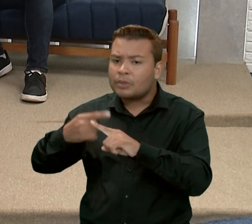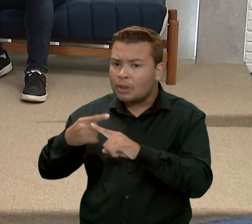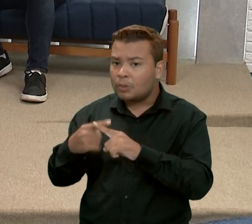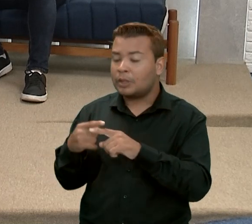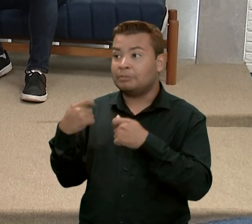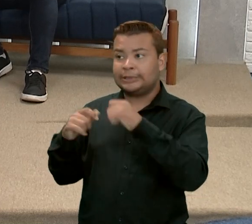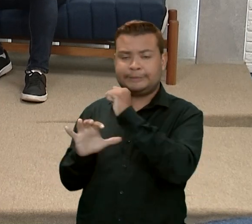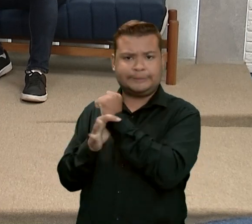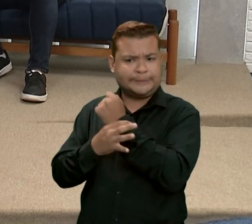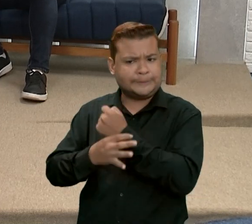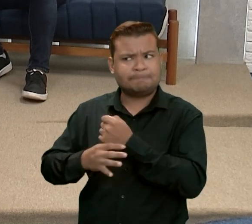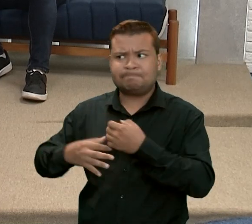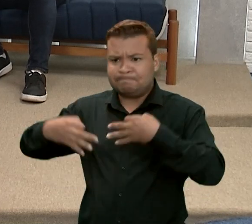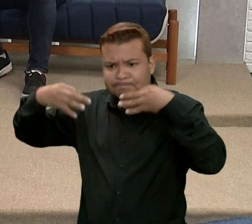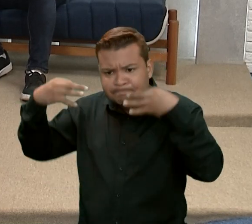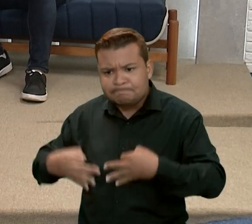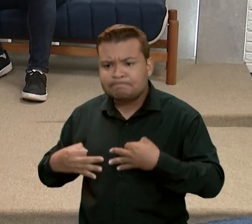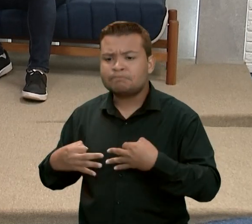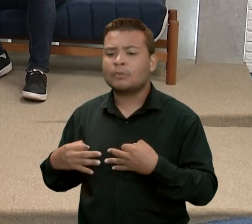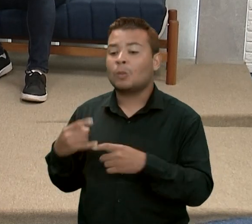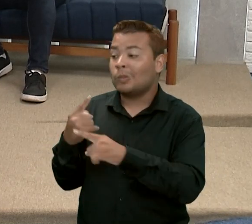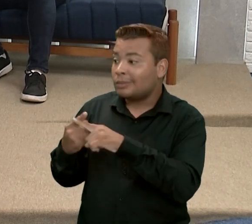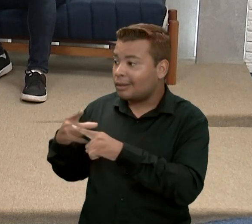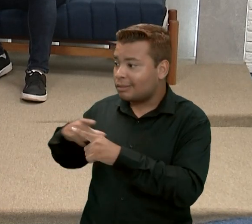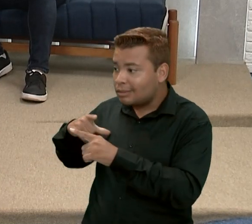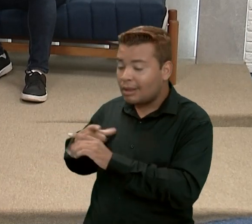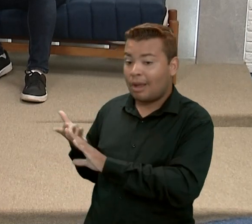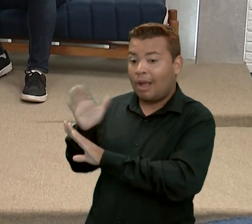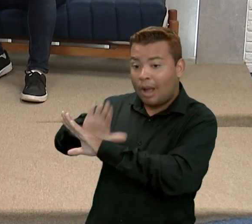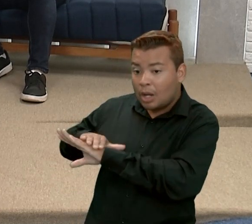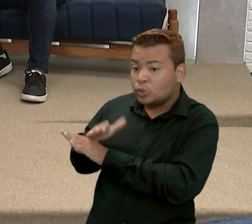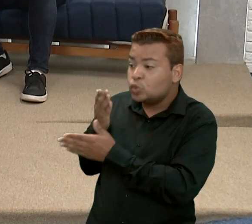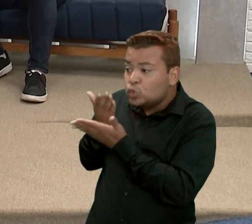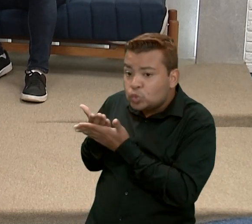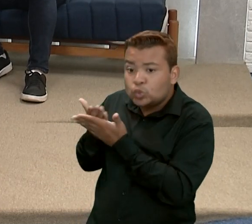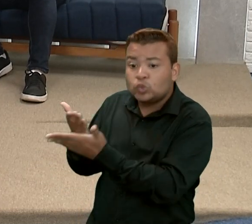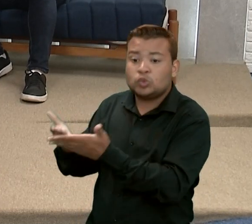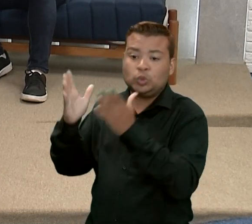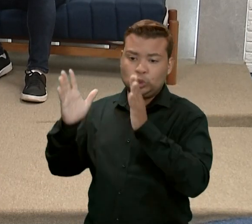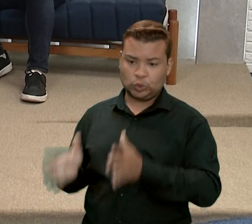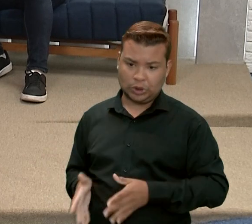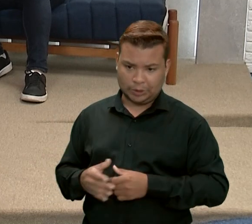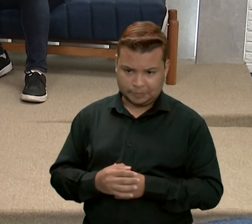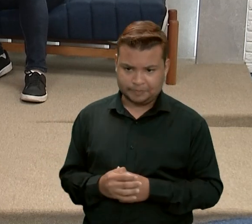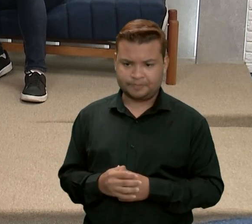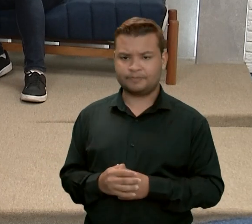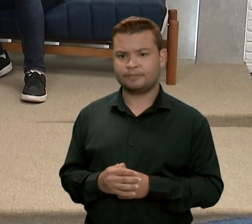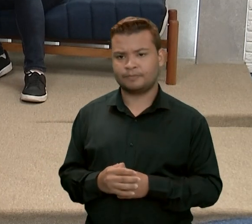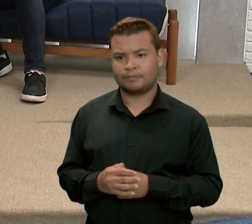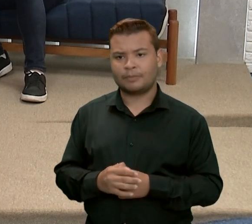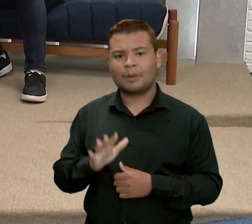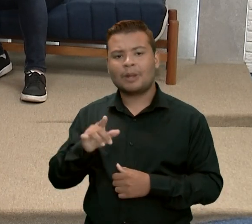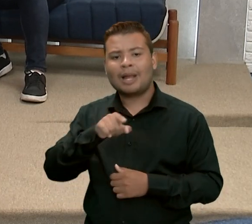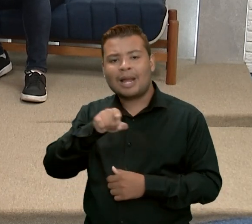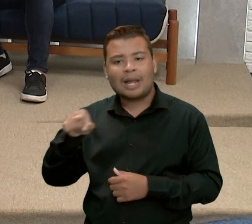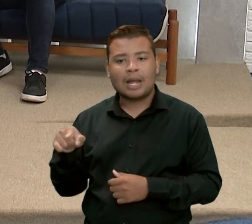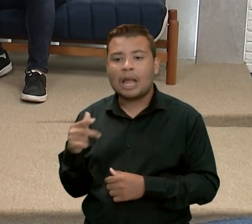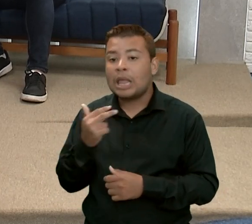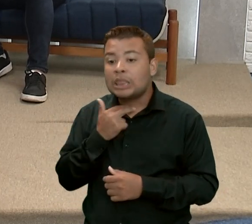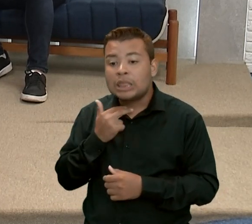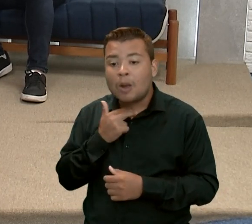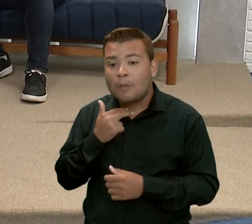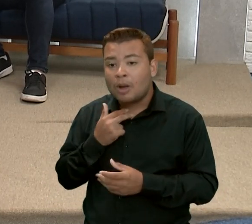segurança mesmo, são todos frutos de estudos aqui dentro da universidade, mas aí como esses ainda não podem ser servidos